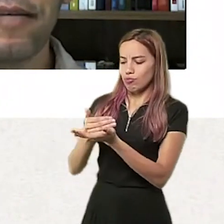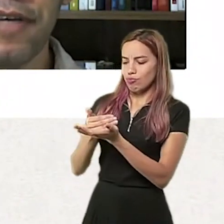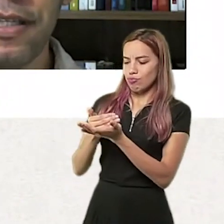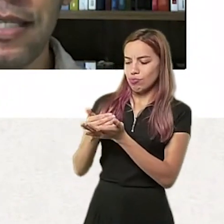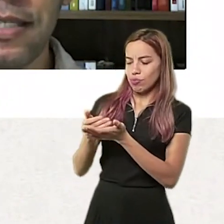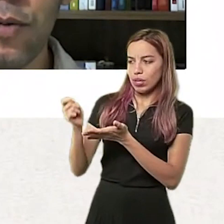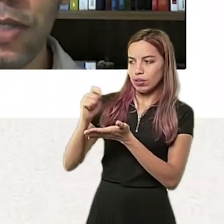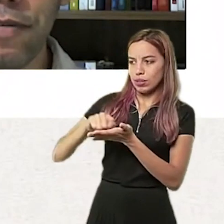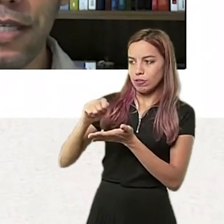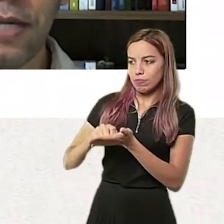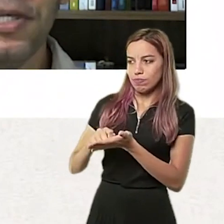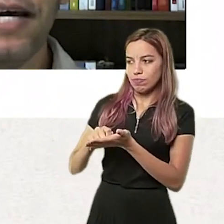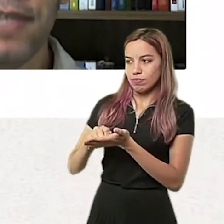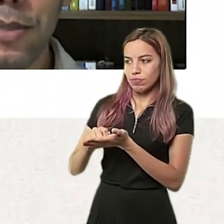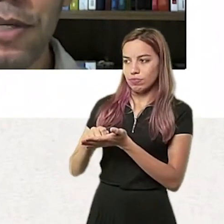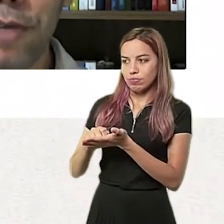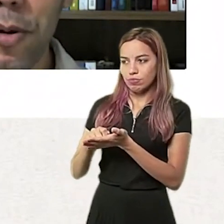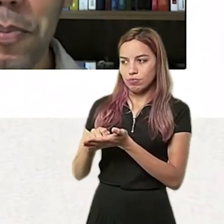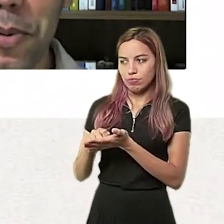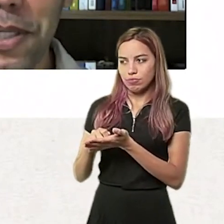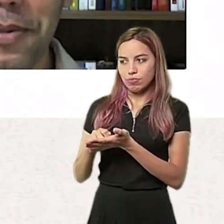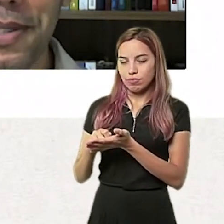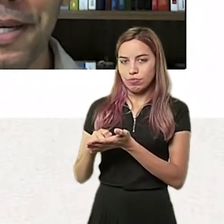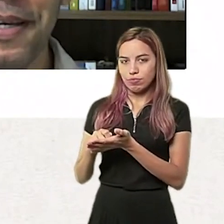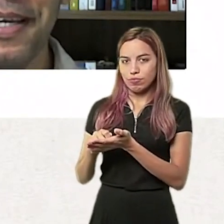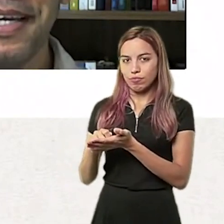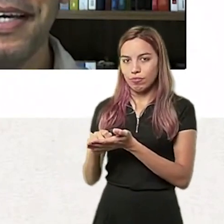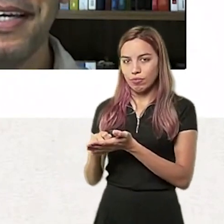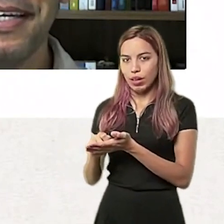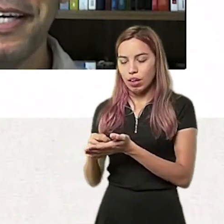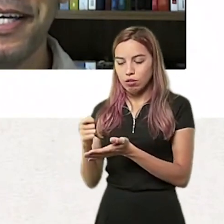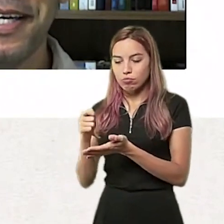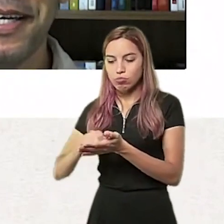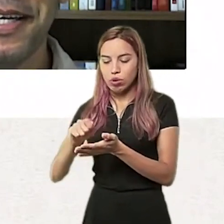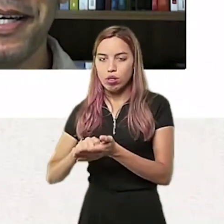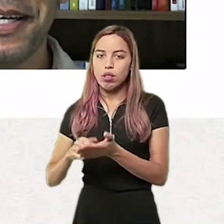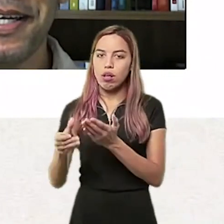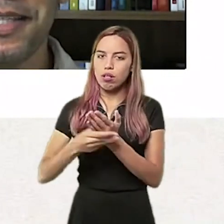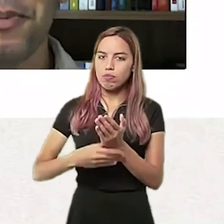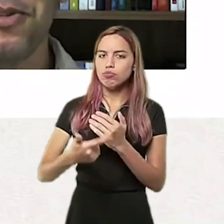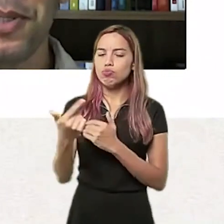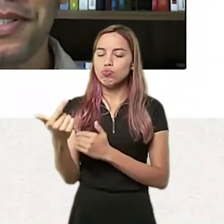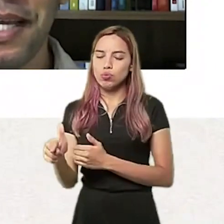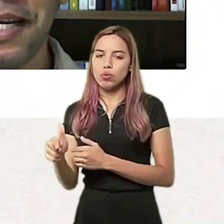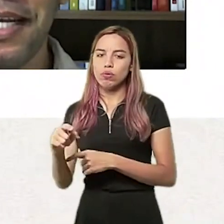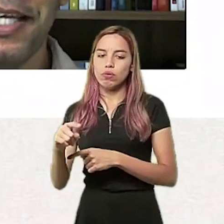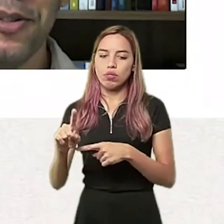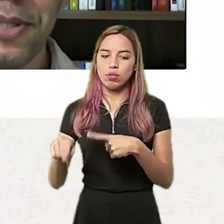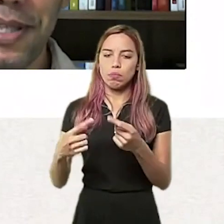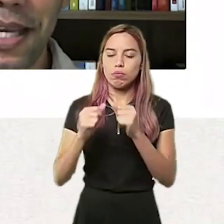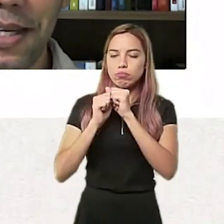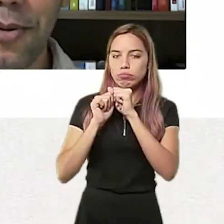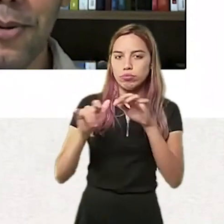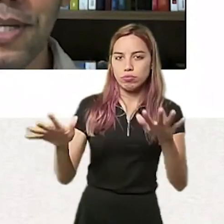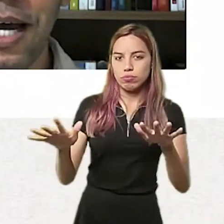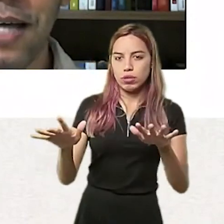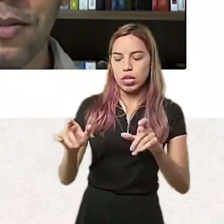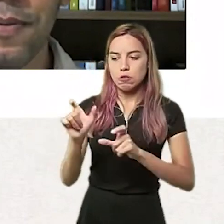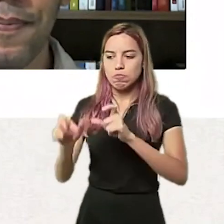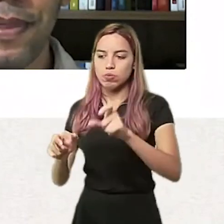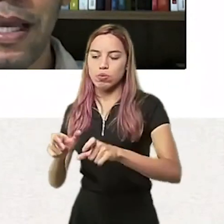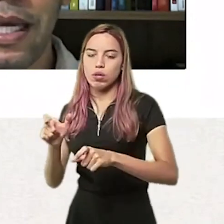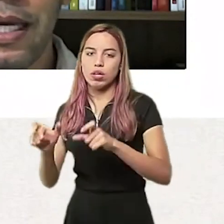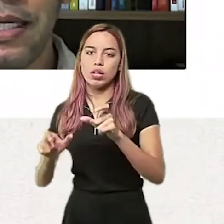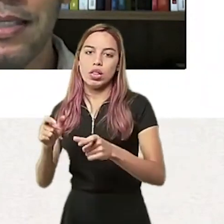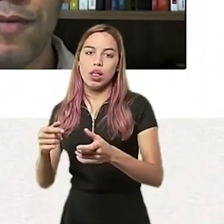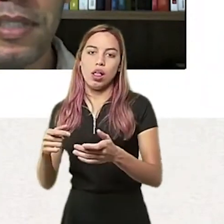eu estava escrevendo essa segunda versão, que é a versão que veio ao público, né? Uhum. E que as pessoas têm lido e têm